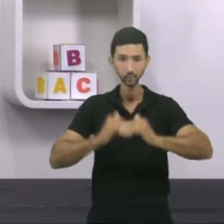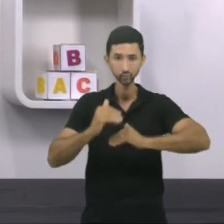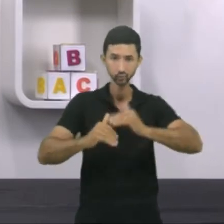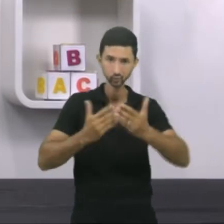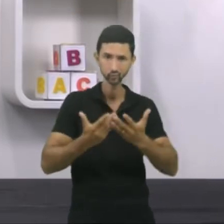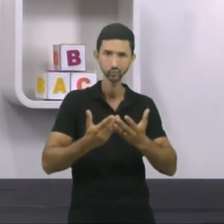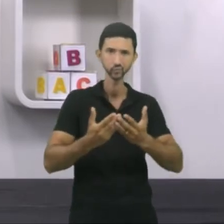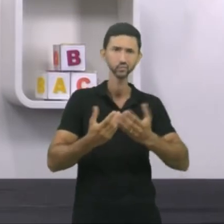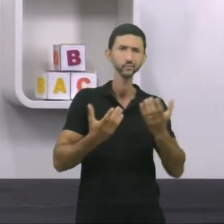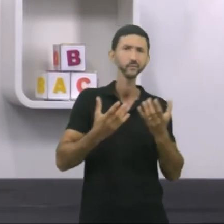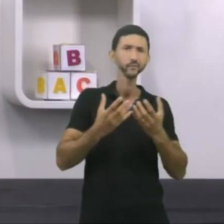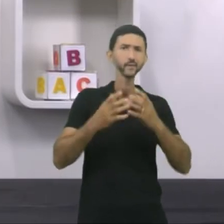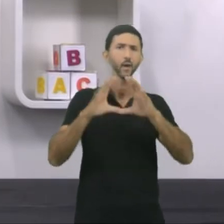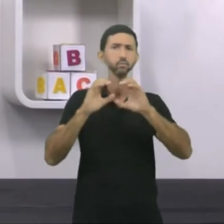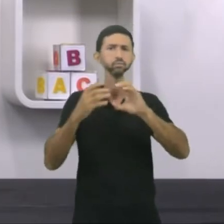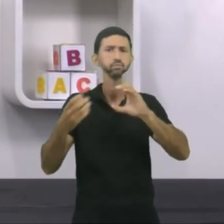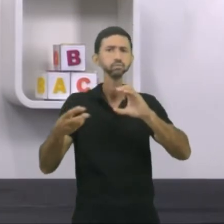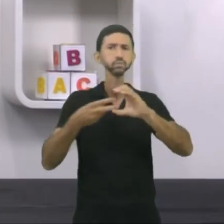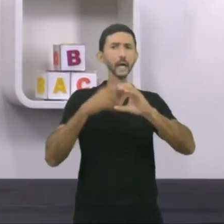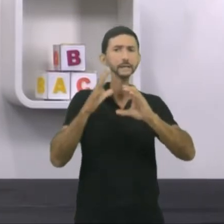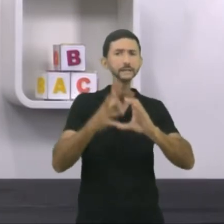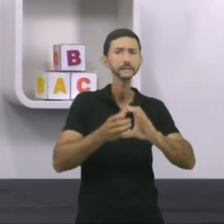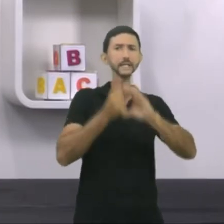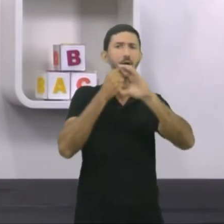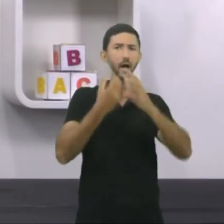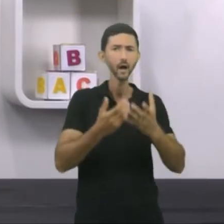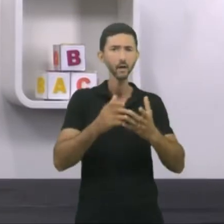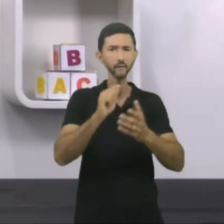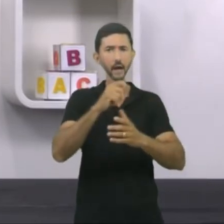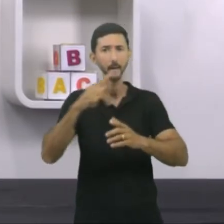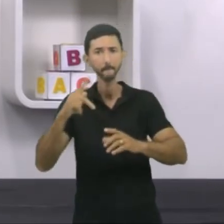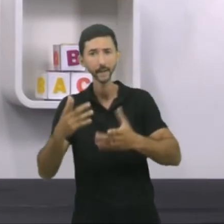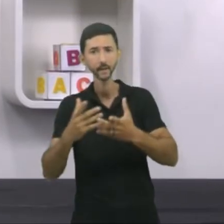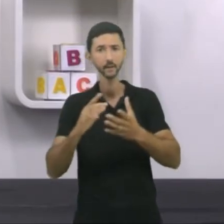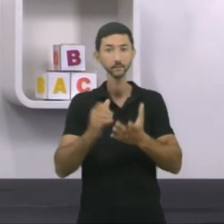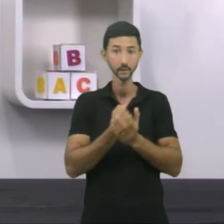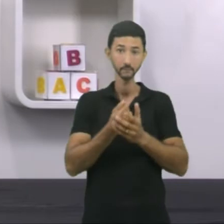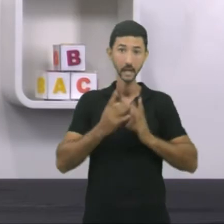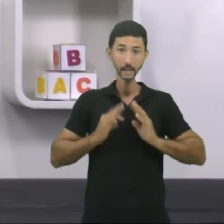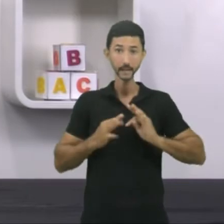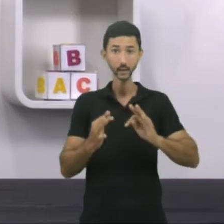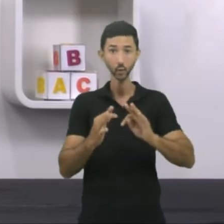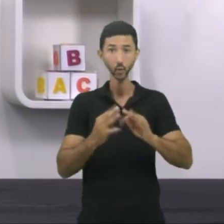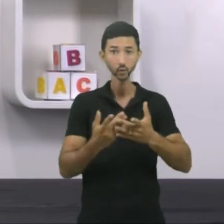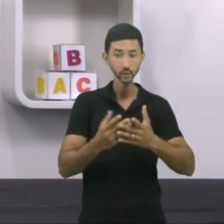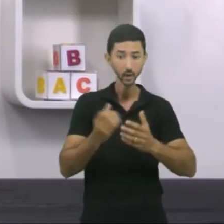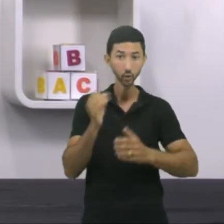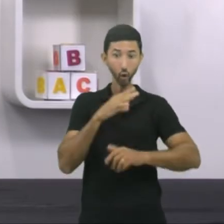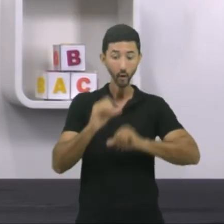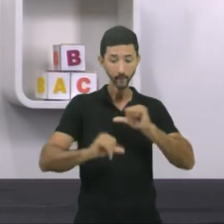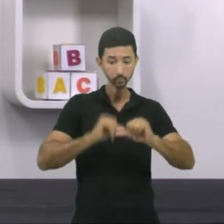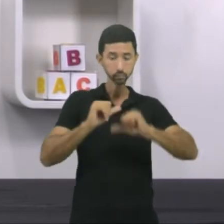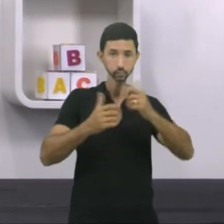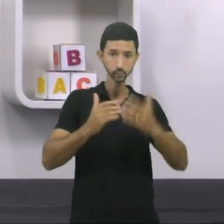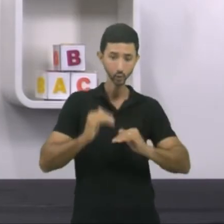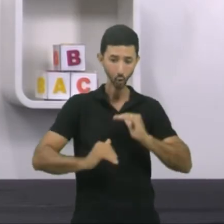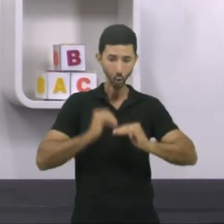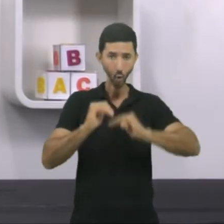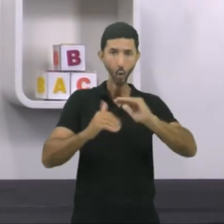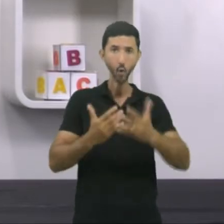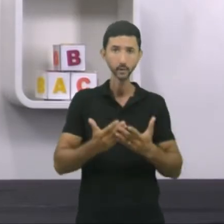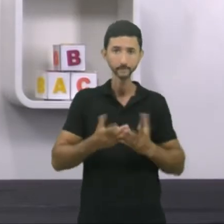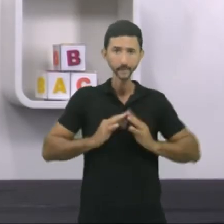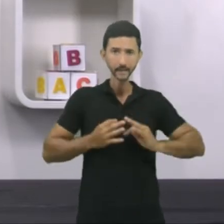nas nuvens, nos apps. Então, isso que é tecnologia disruptiva. A maior parte